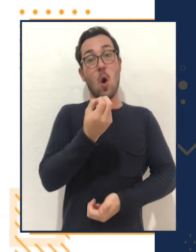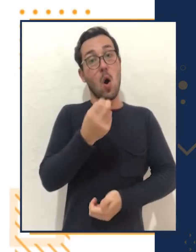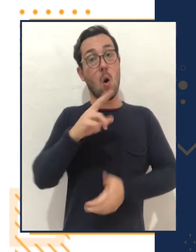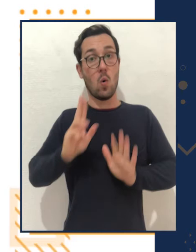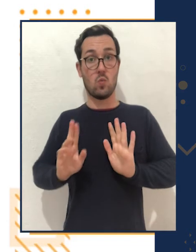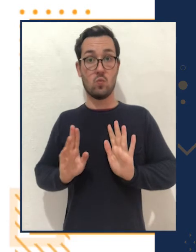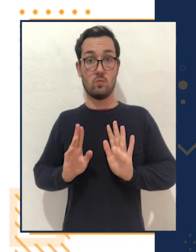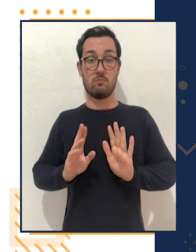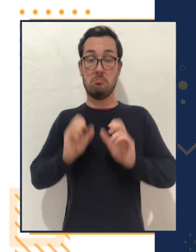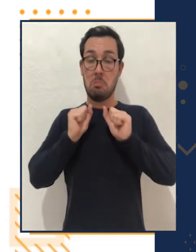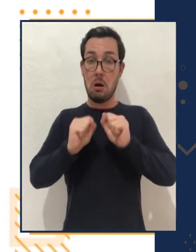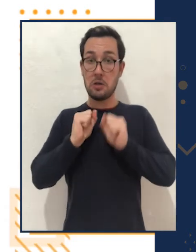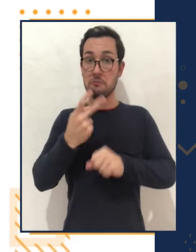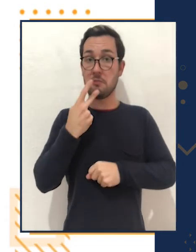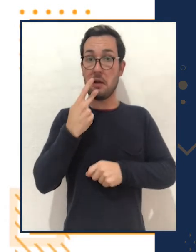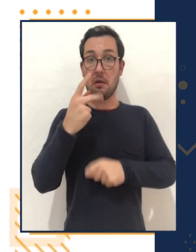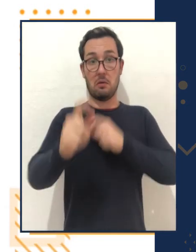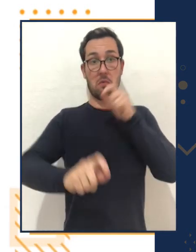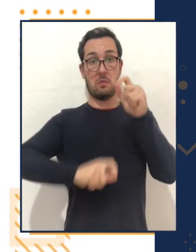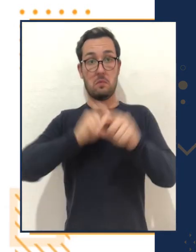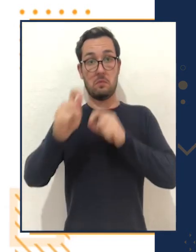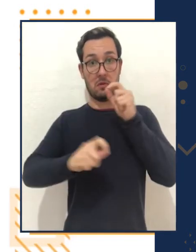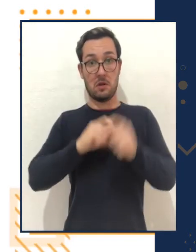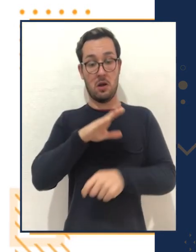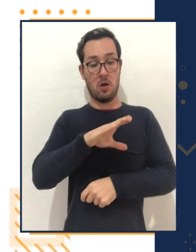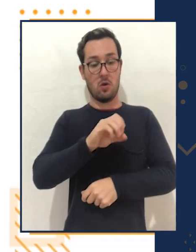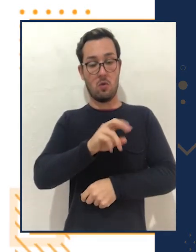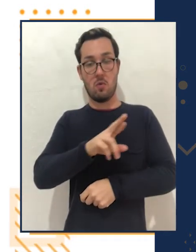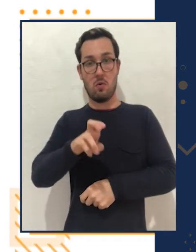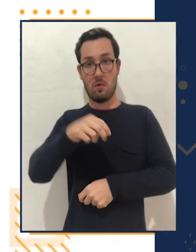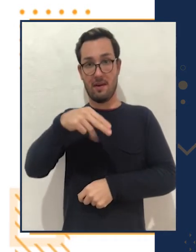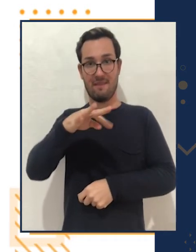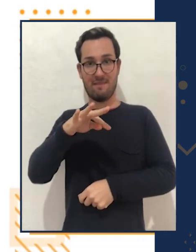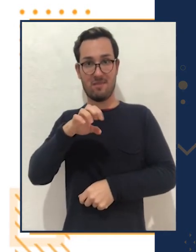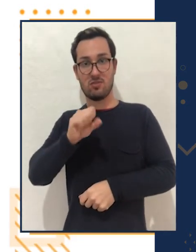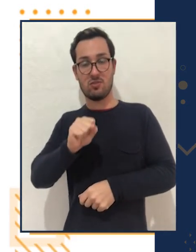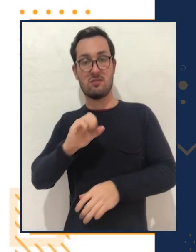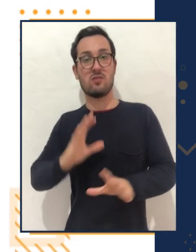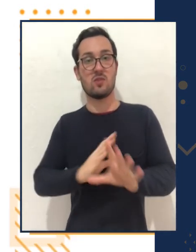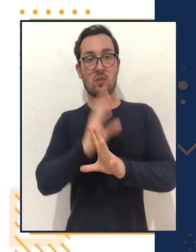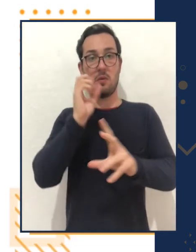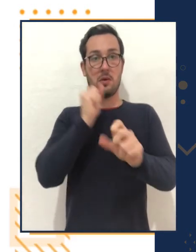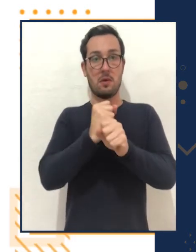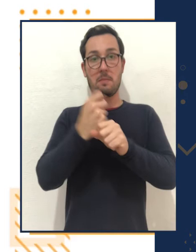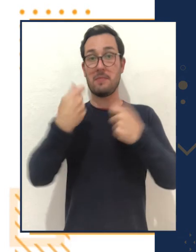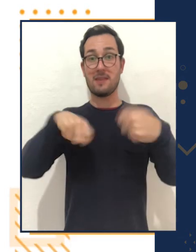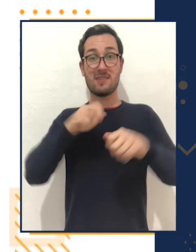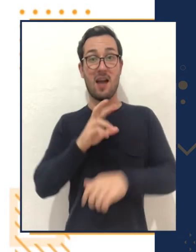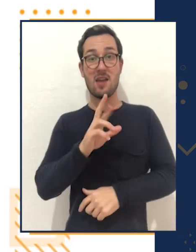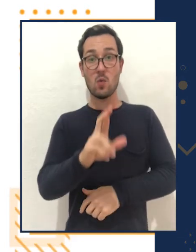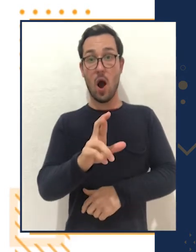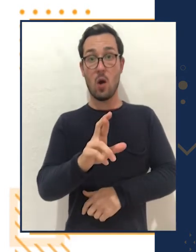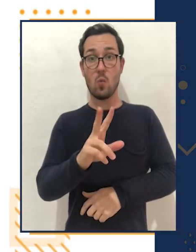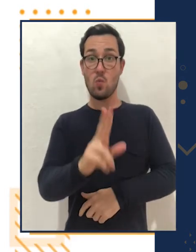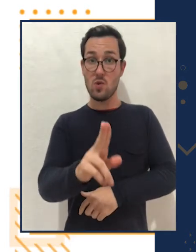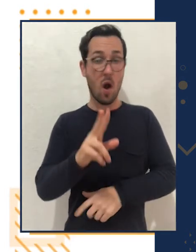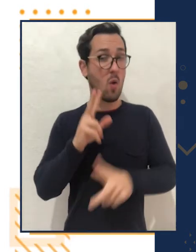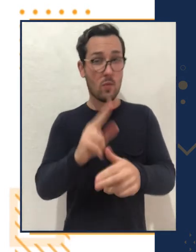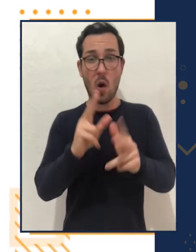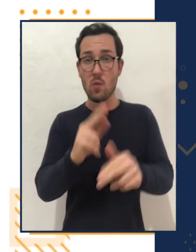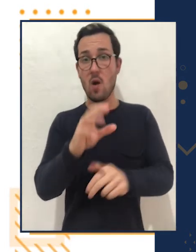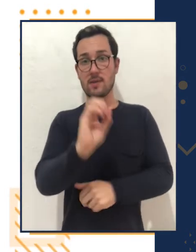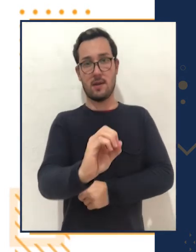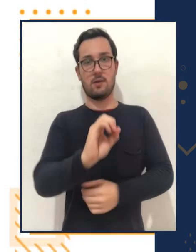nó são correntes negativas. Então uma abordagem, né, para designar se são positivas ou negativas. Então